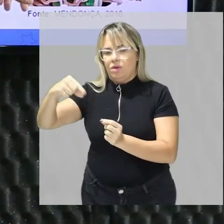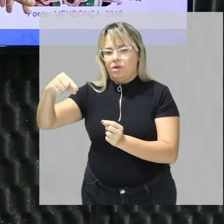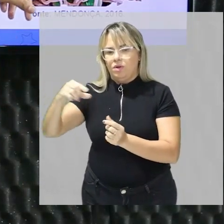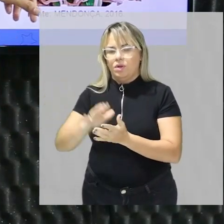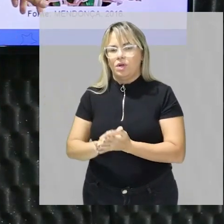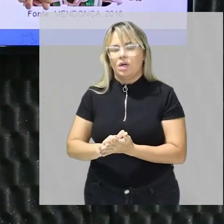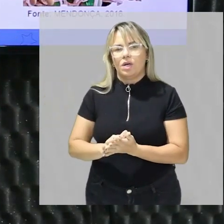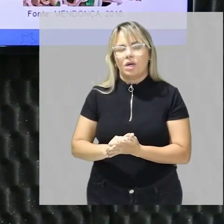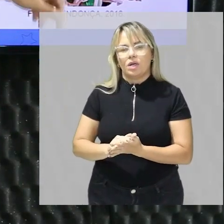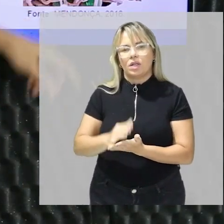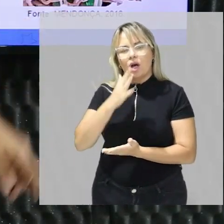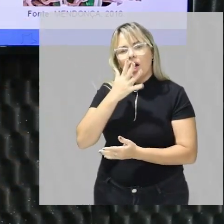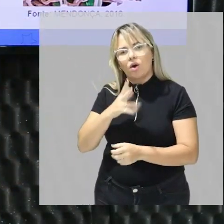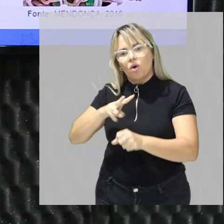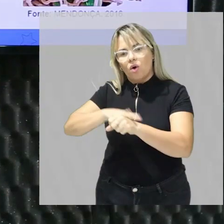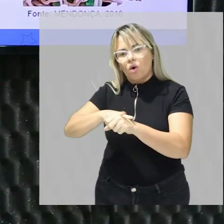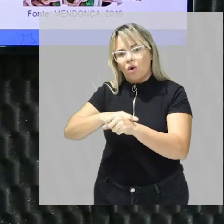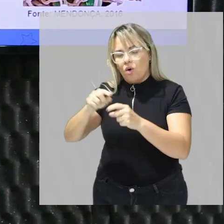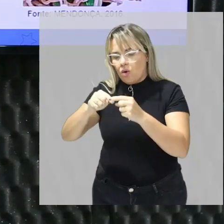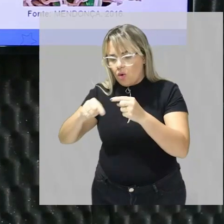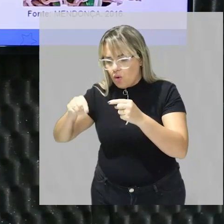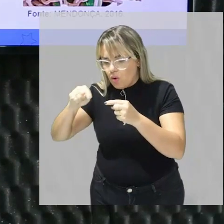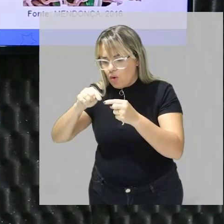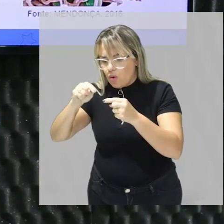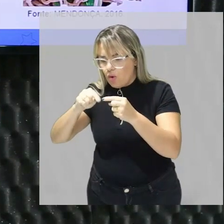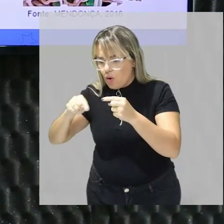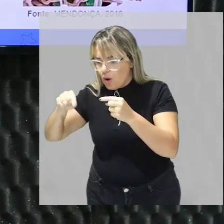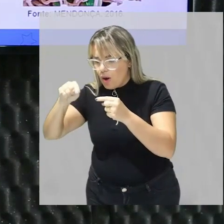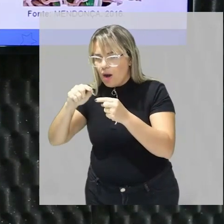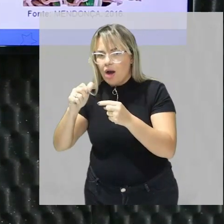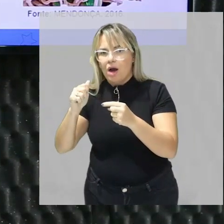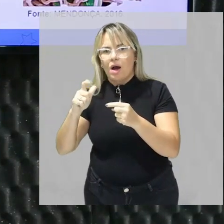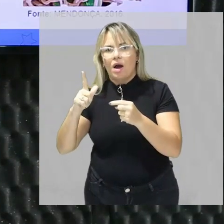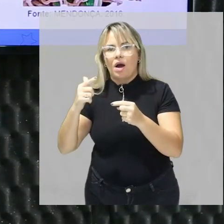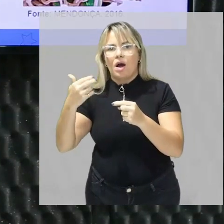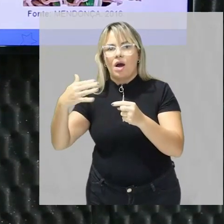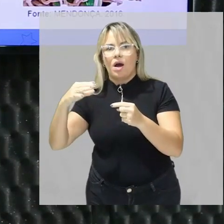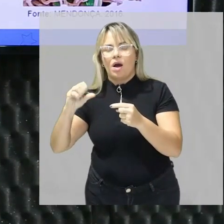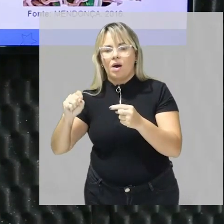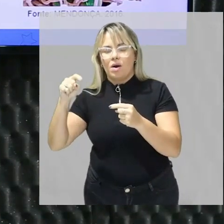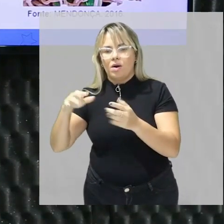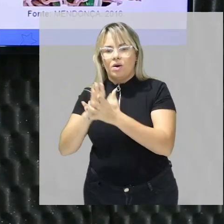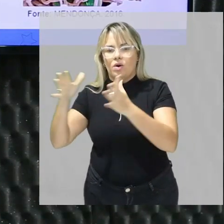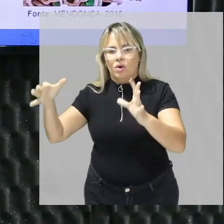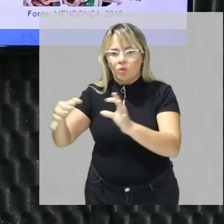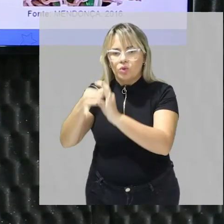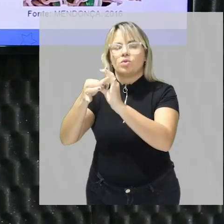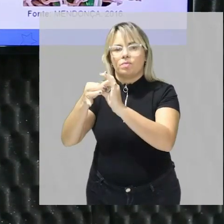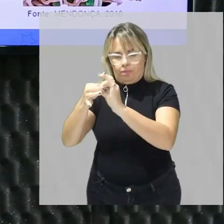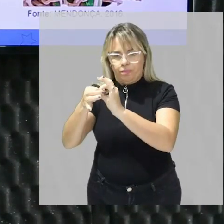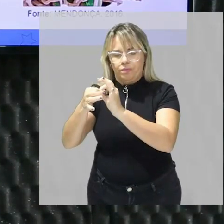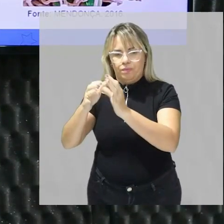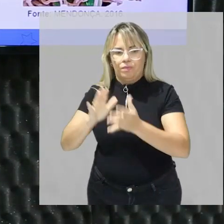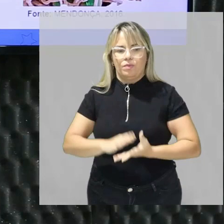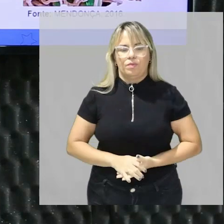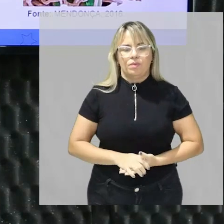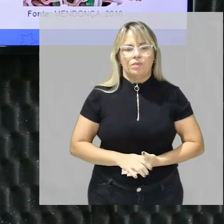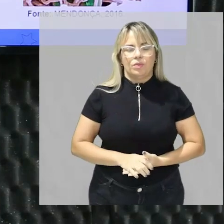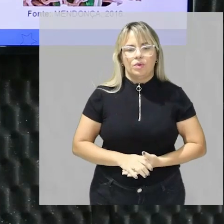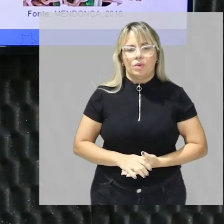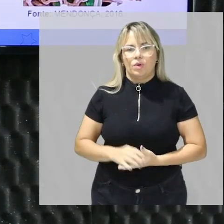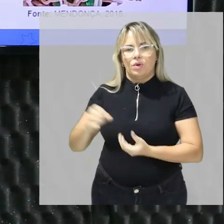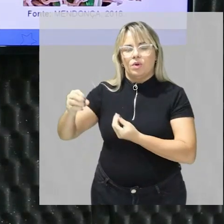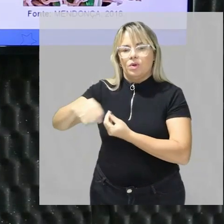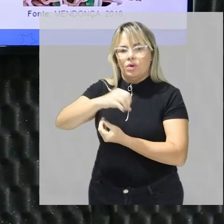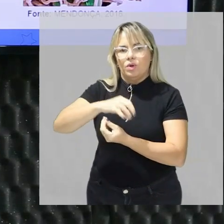está verdinha são algas verdes, tá? Então tem fungos associados com algas verdes. Então, os